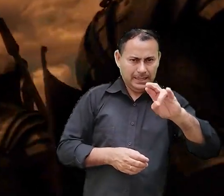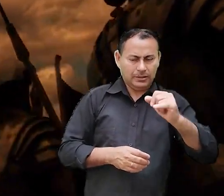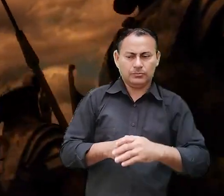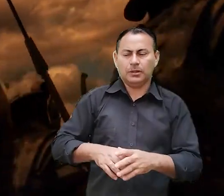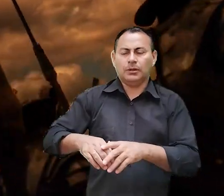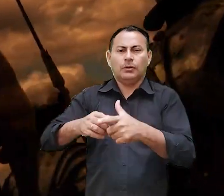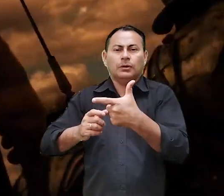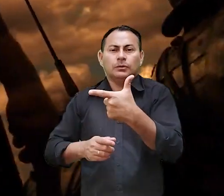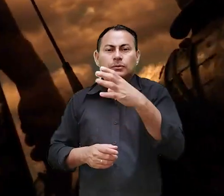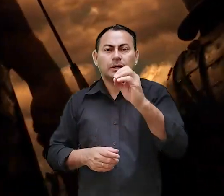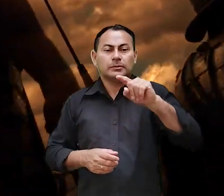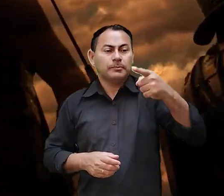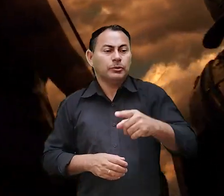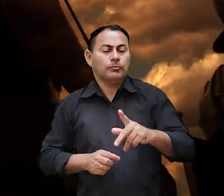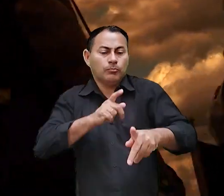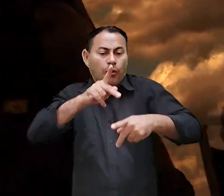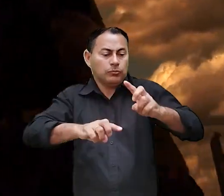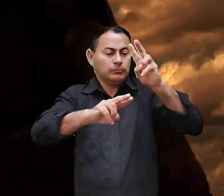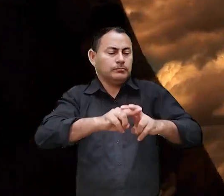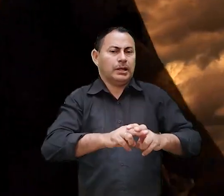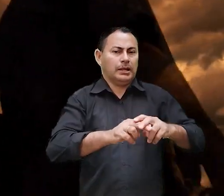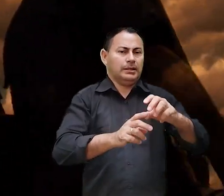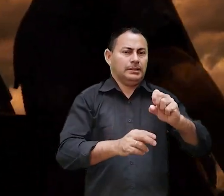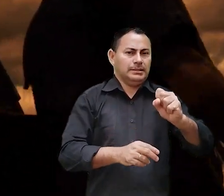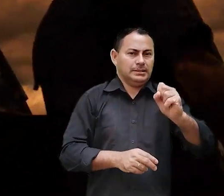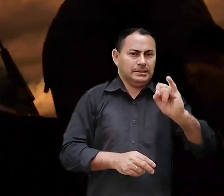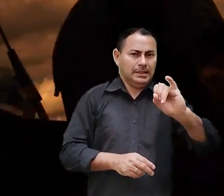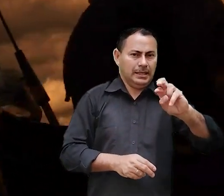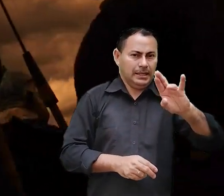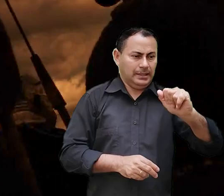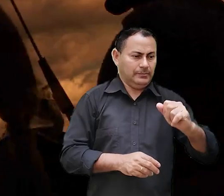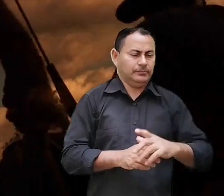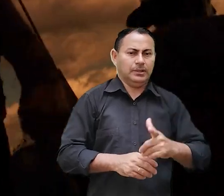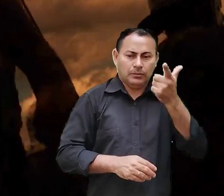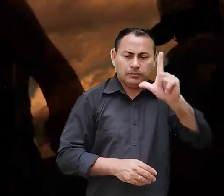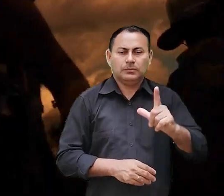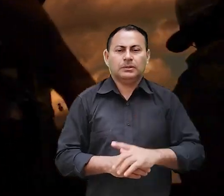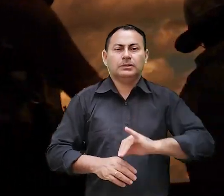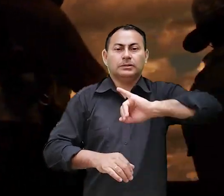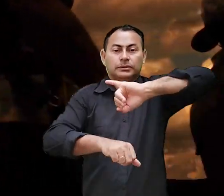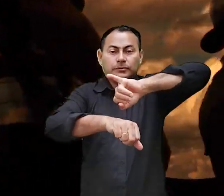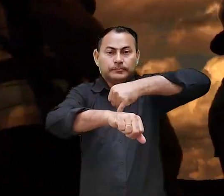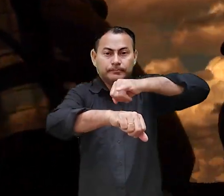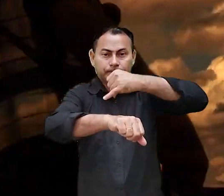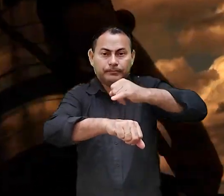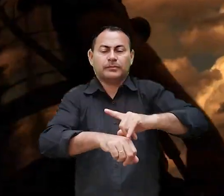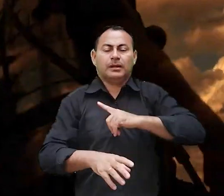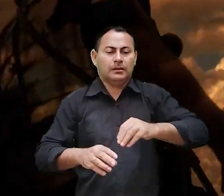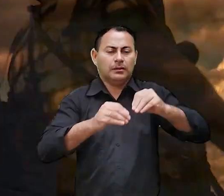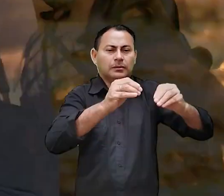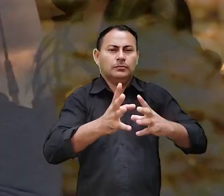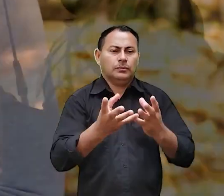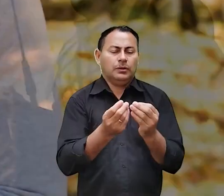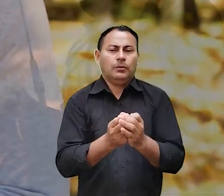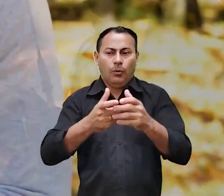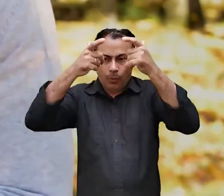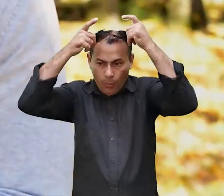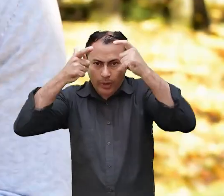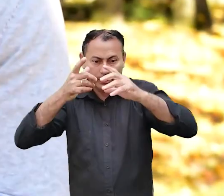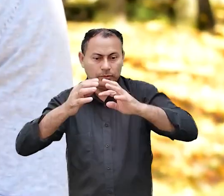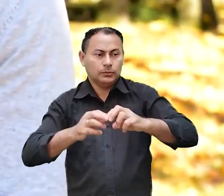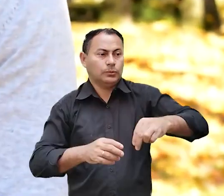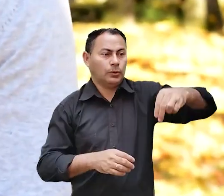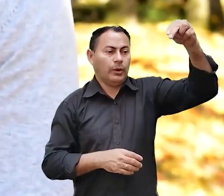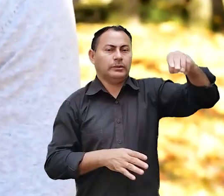200.000 pessoas cativas para a Síria se os assírios tivessem conquistado Jerusalém teriam levado tanto o